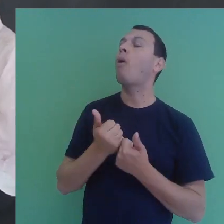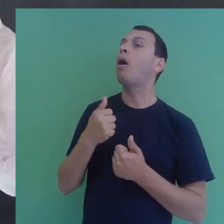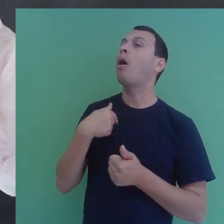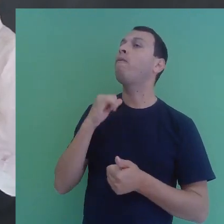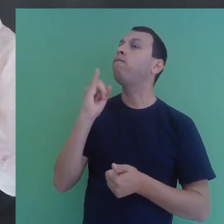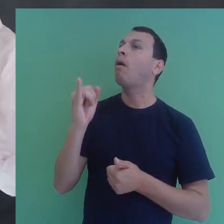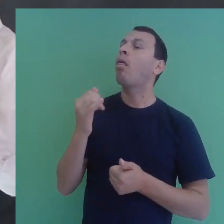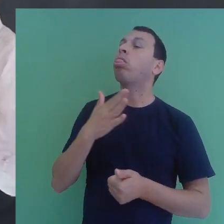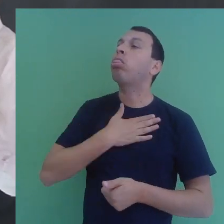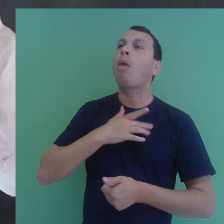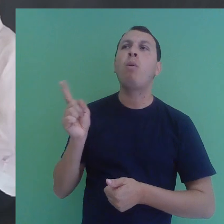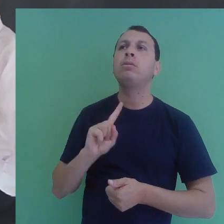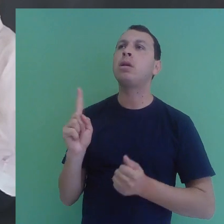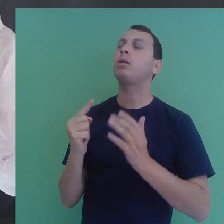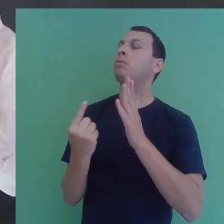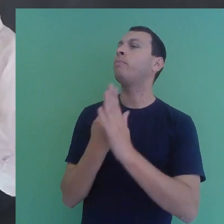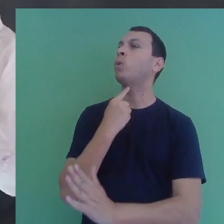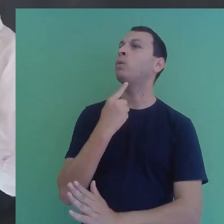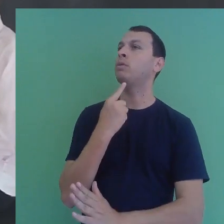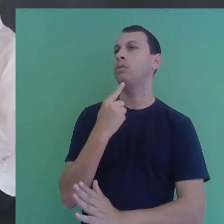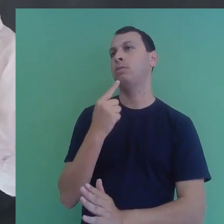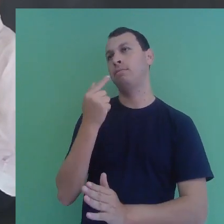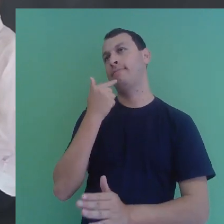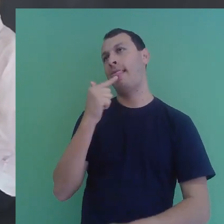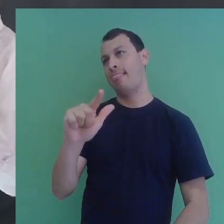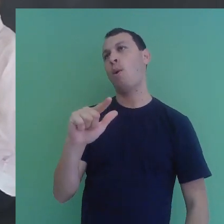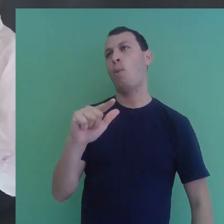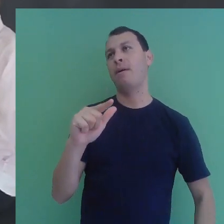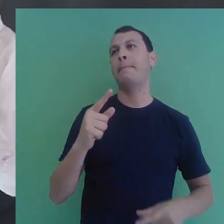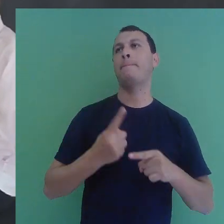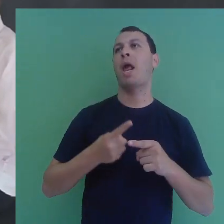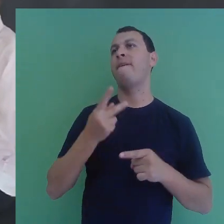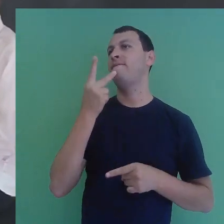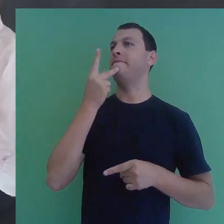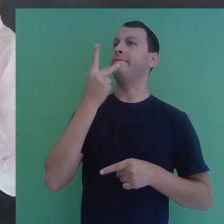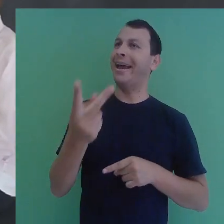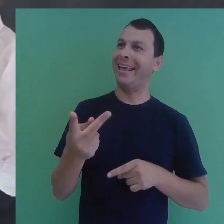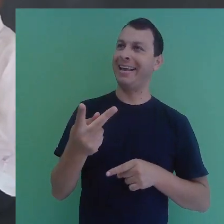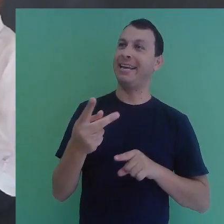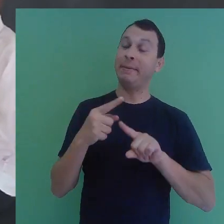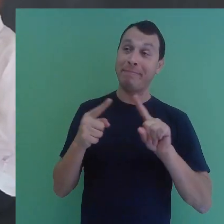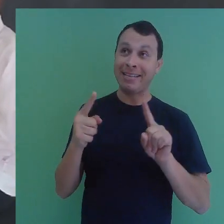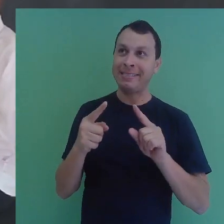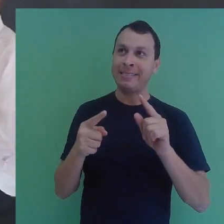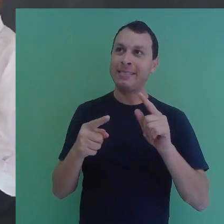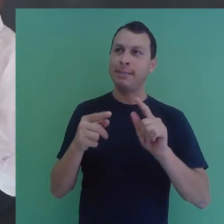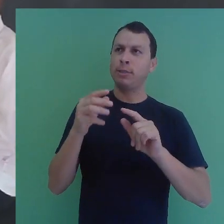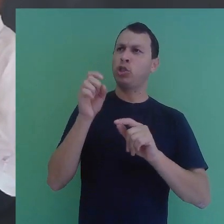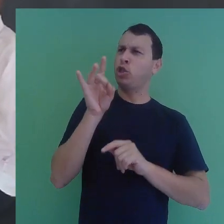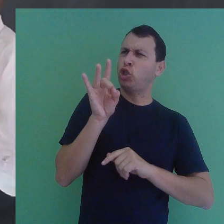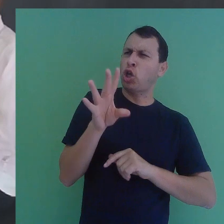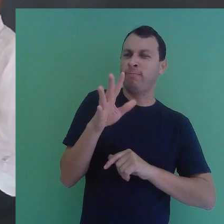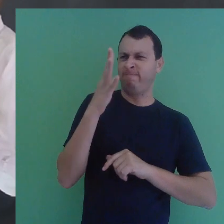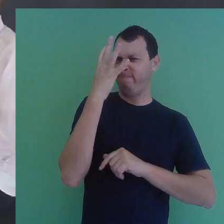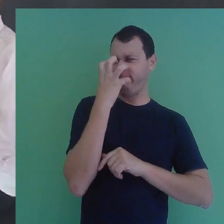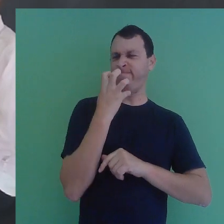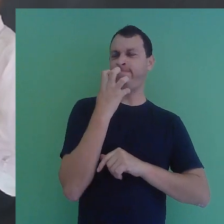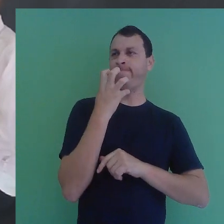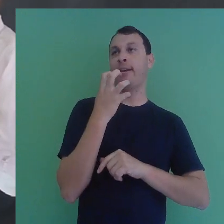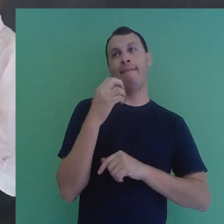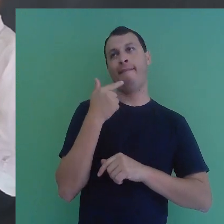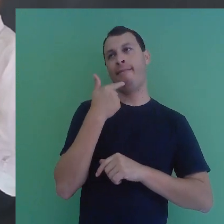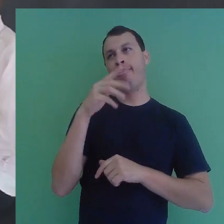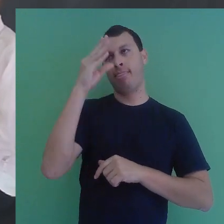língua, né? A língua respeita regras gramaticais. Então, às vezes os ouvintes utilizam isso como um